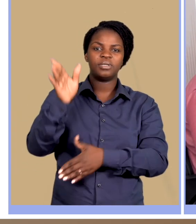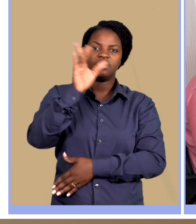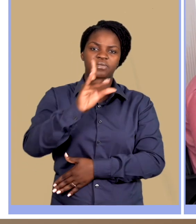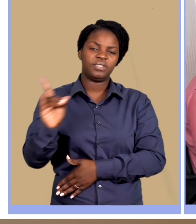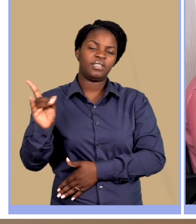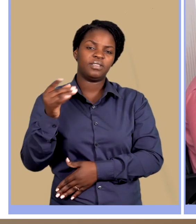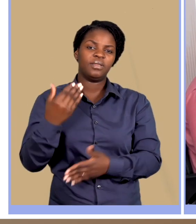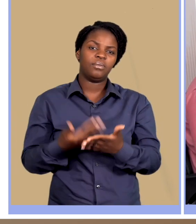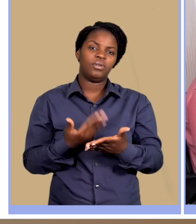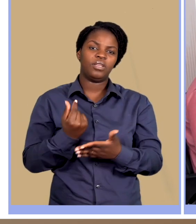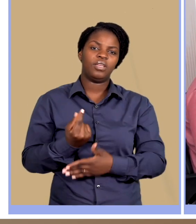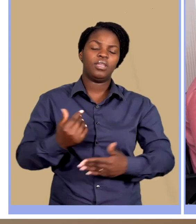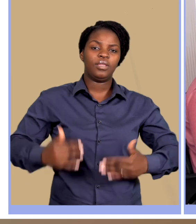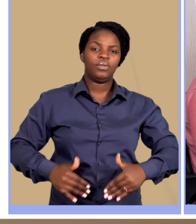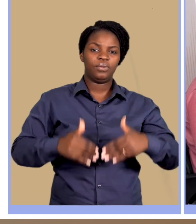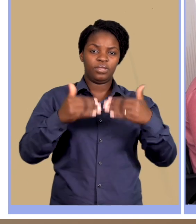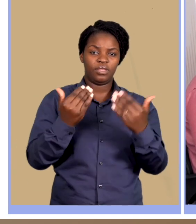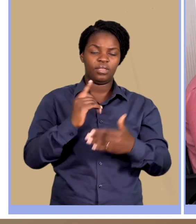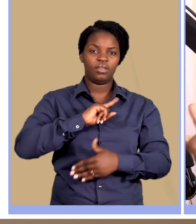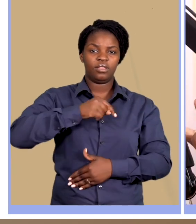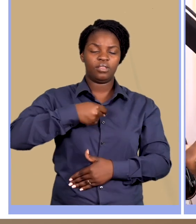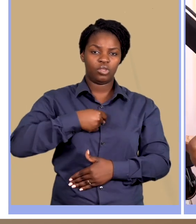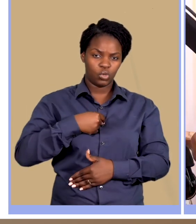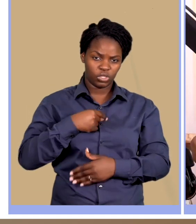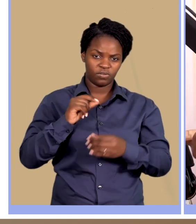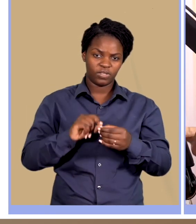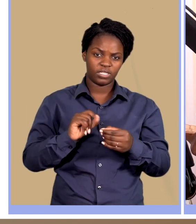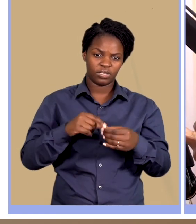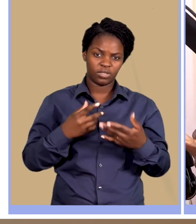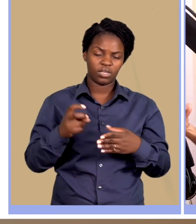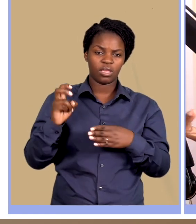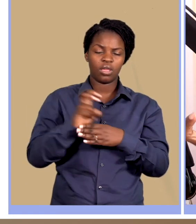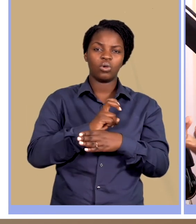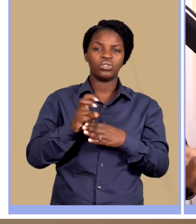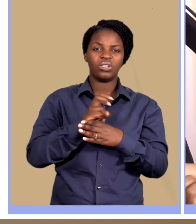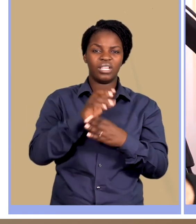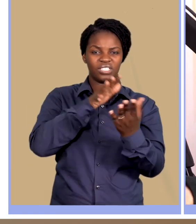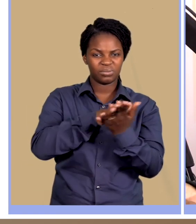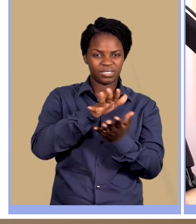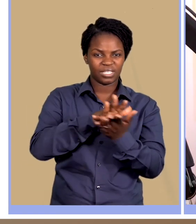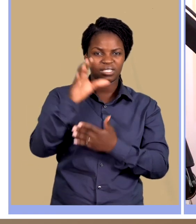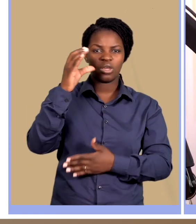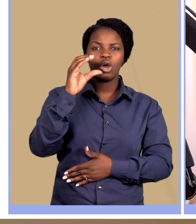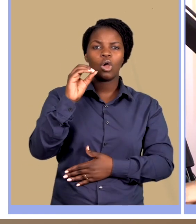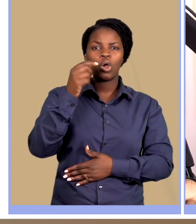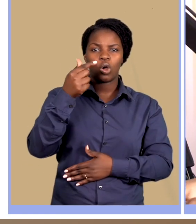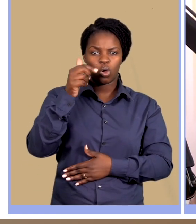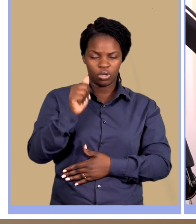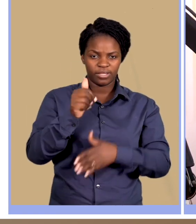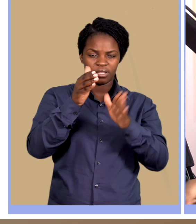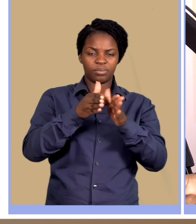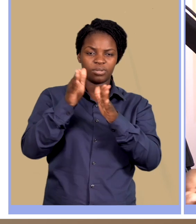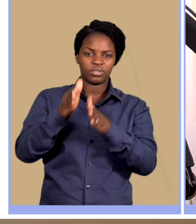ser cautelosos no sentido da definição da cota de pessoas com deficiência, todo o seu ambiente